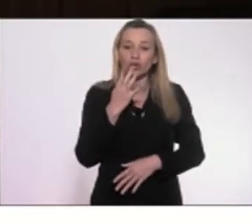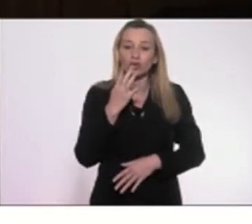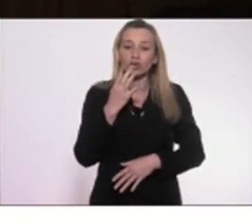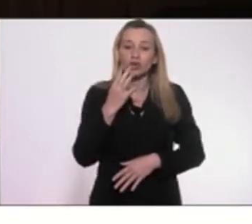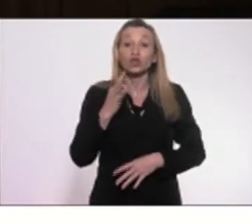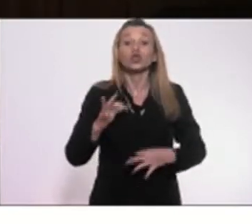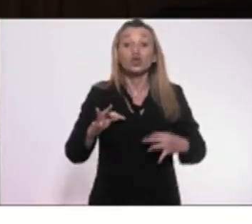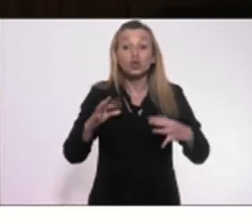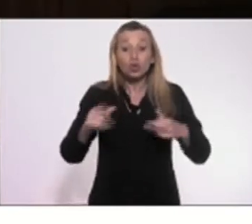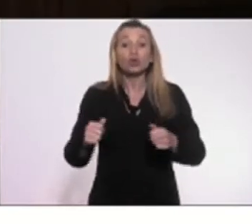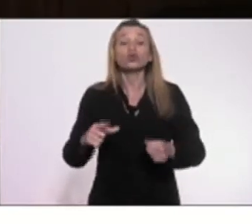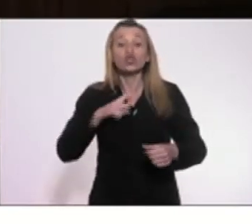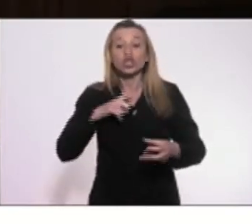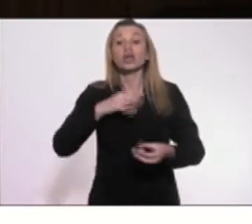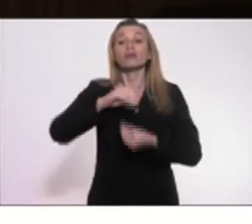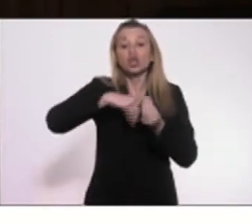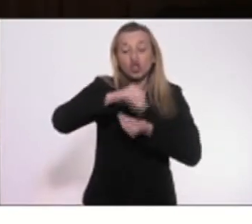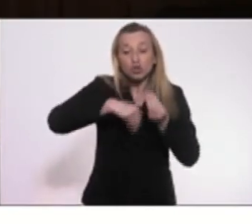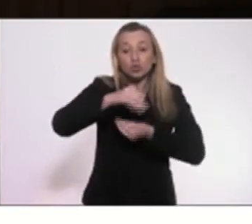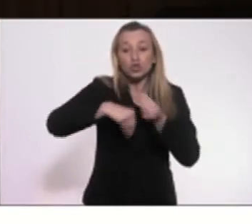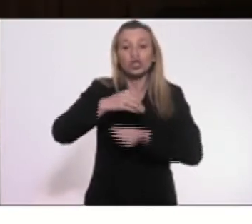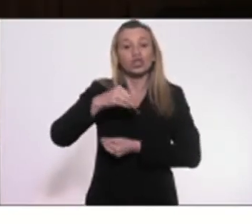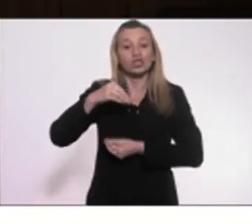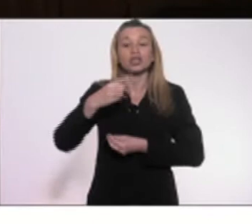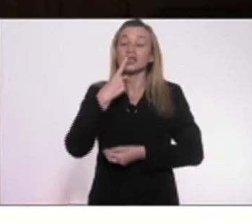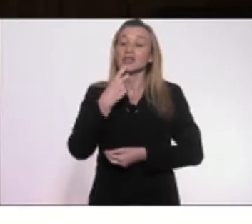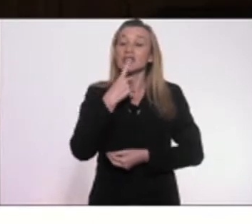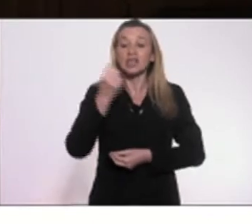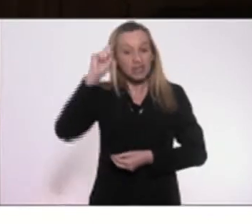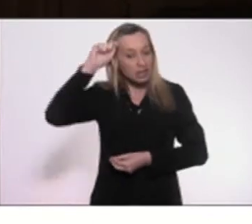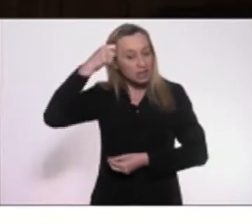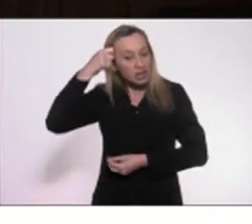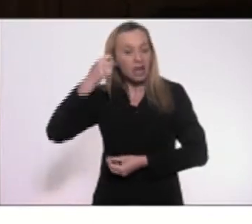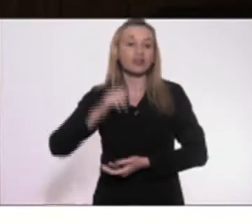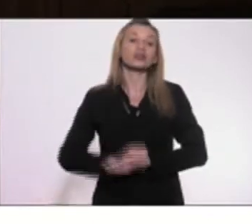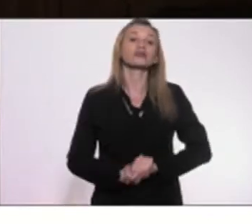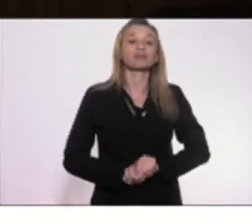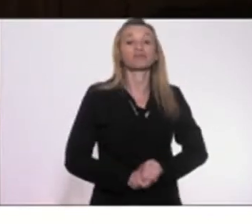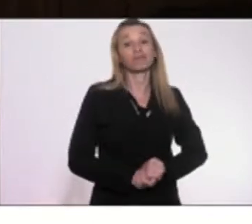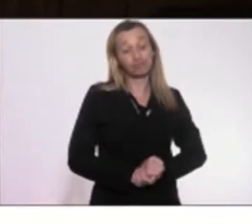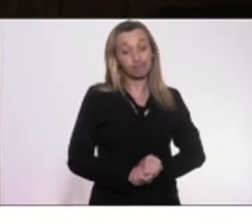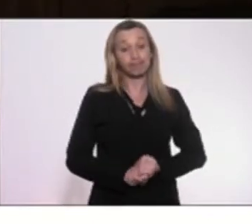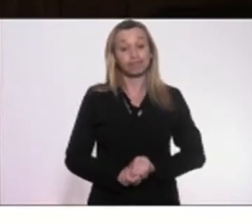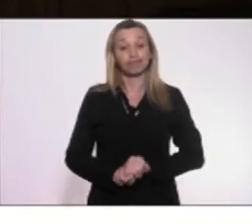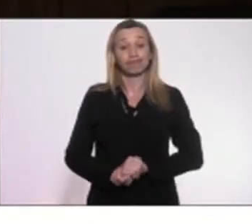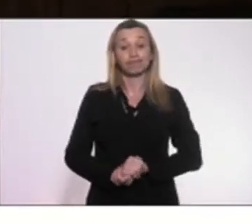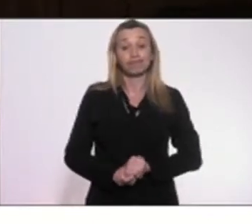terra que não tenha se originado da África.